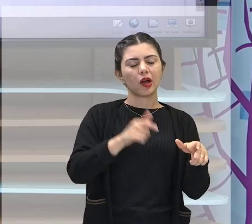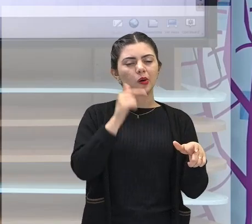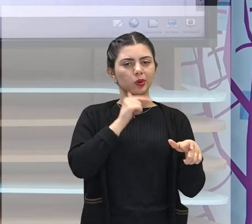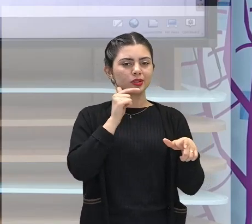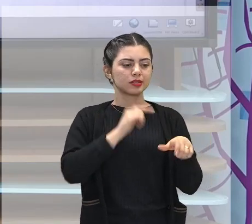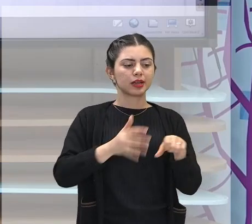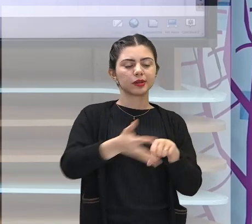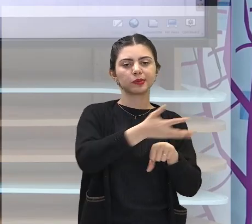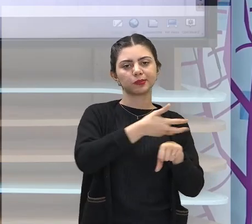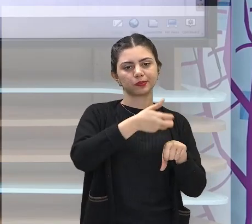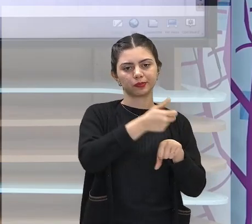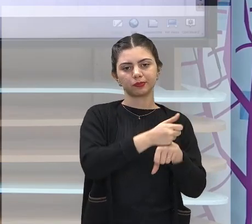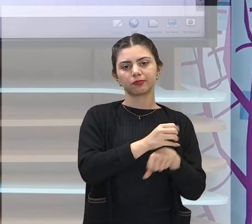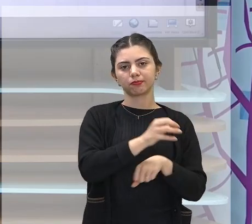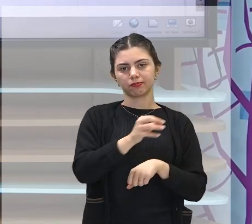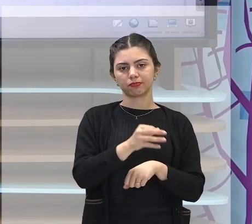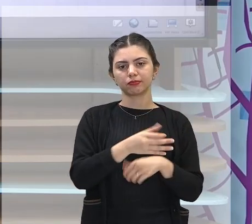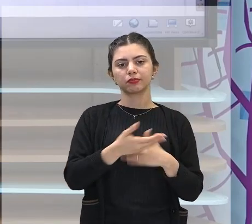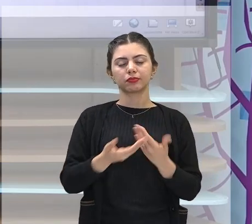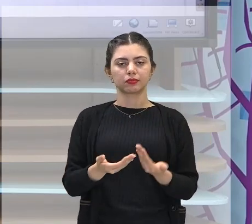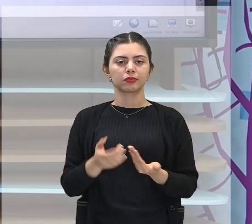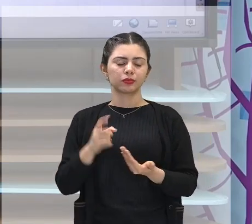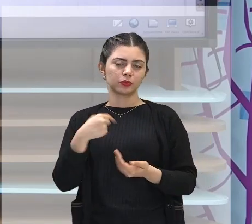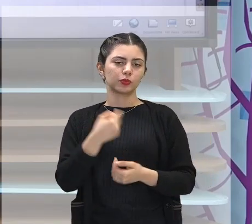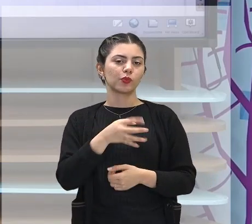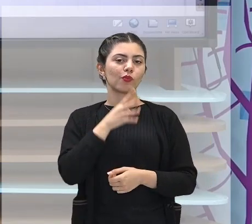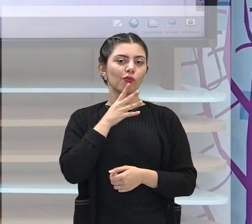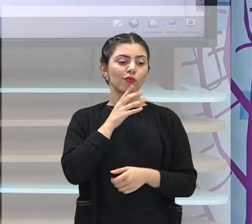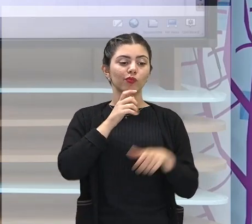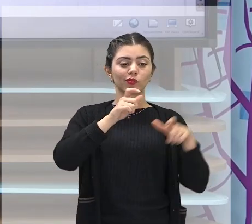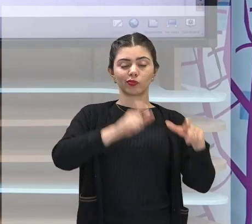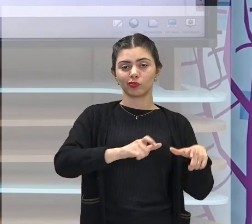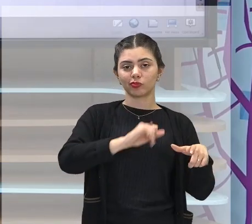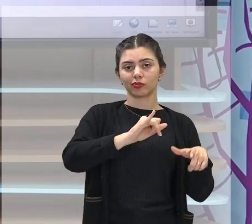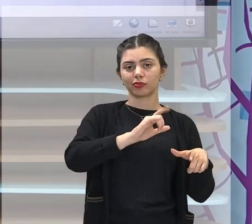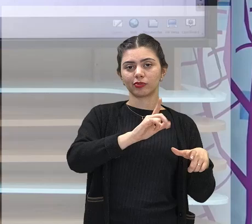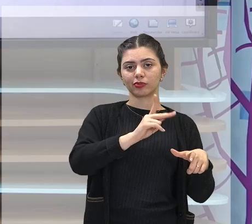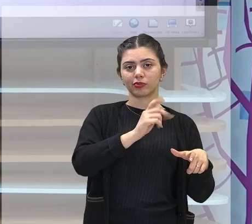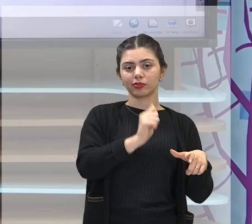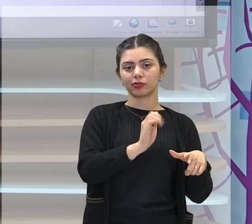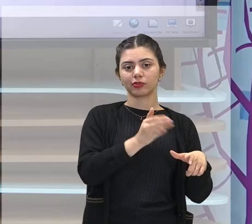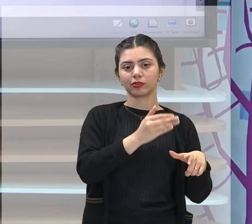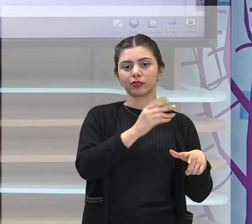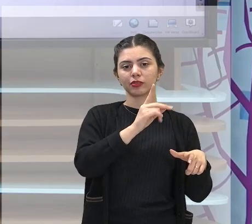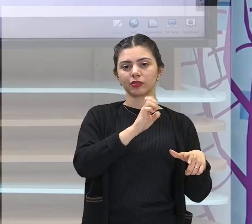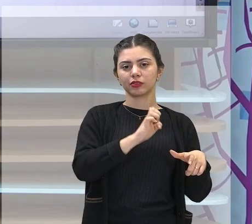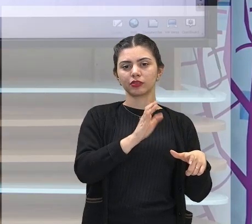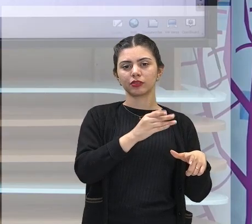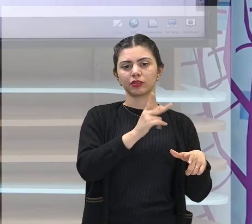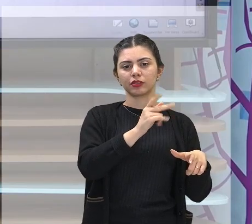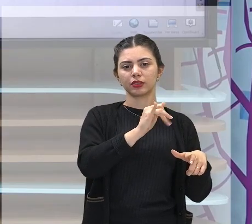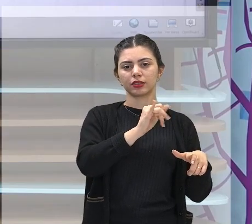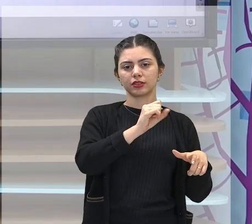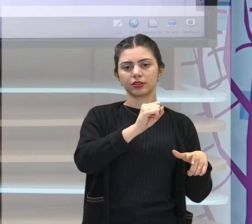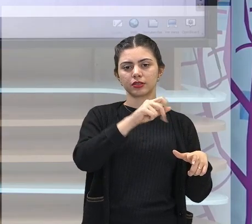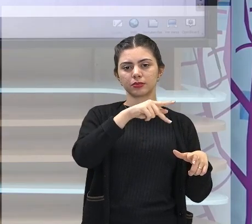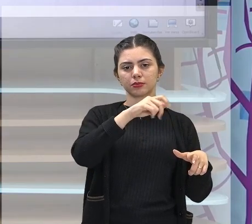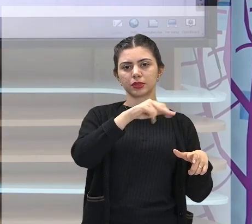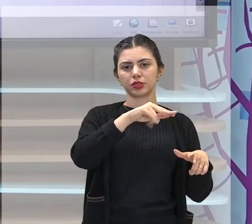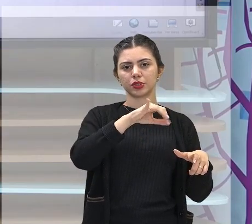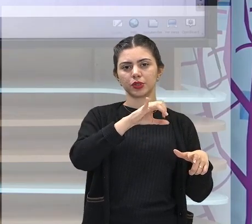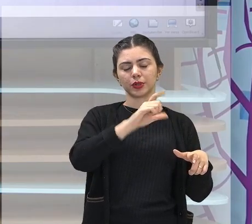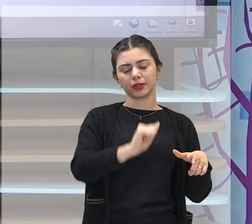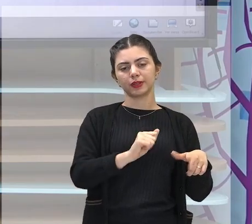colonizar, que ficará conhecido como a Ilha de Hispaniola, batizado por ele mesmo. E